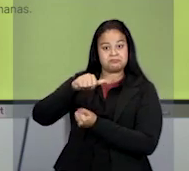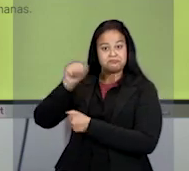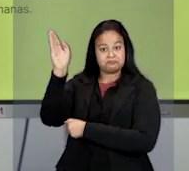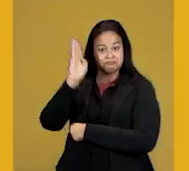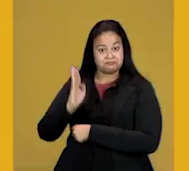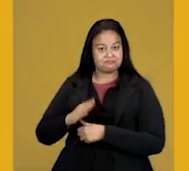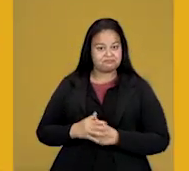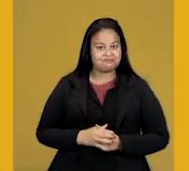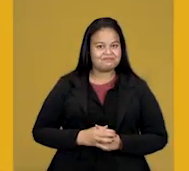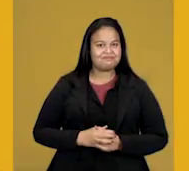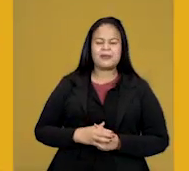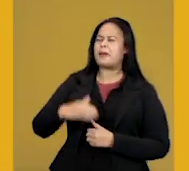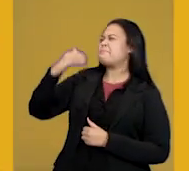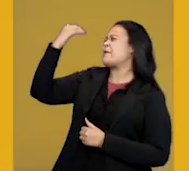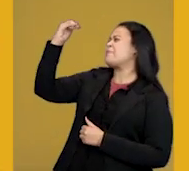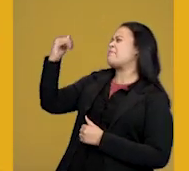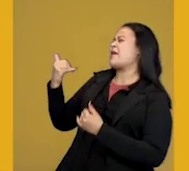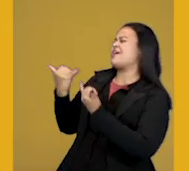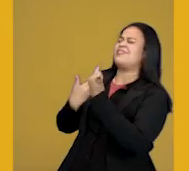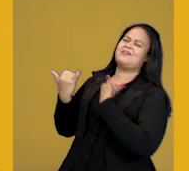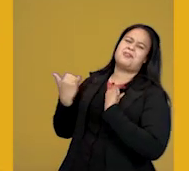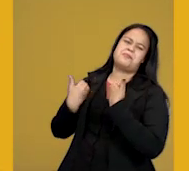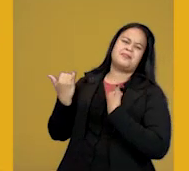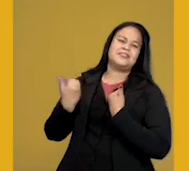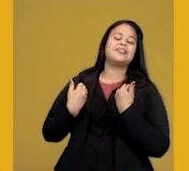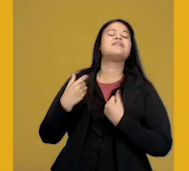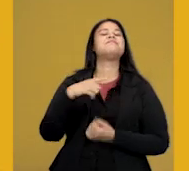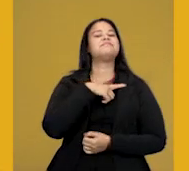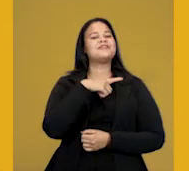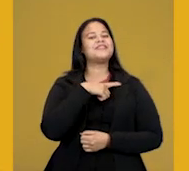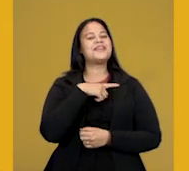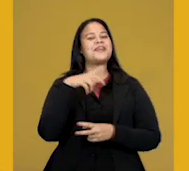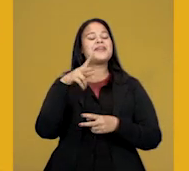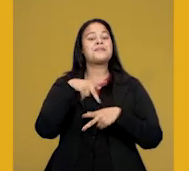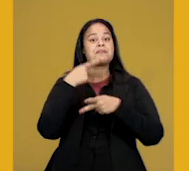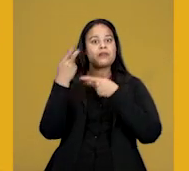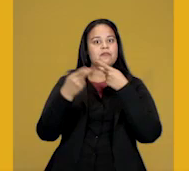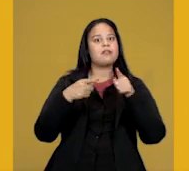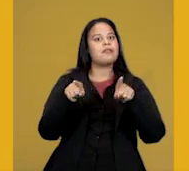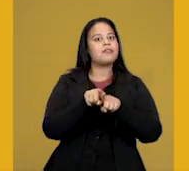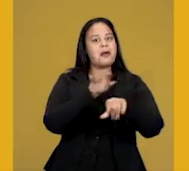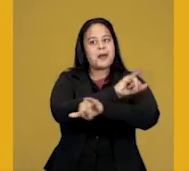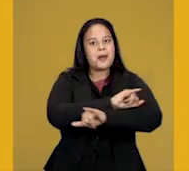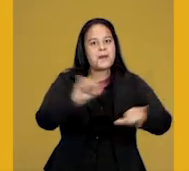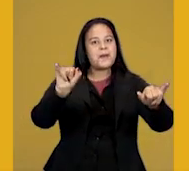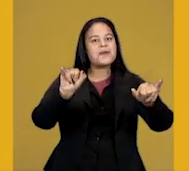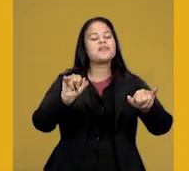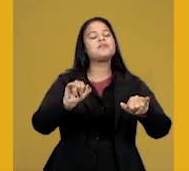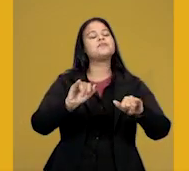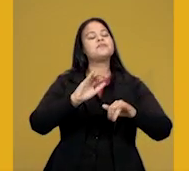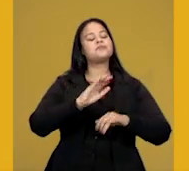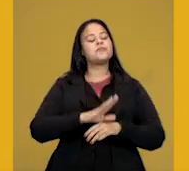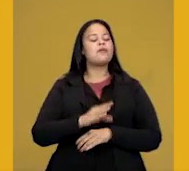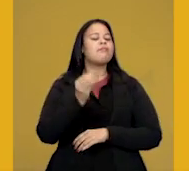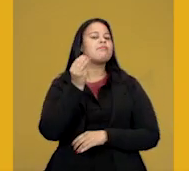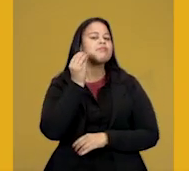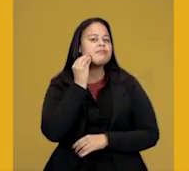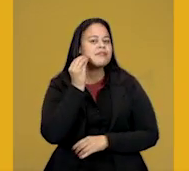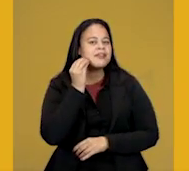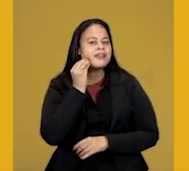brasileiro? É muita coisa, é muita informação, ou seja, é muita coisa para ser dita, mas eu vou tentar de forma bem condensada,